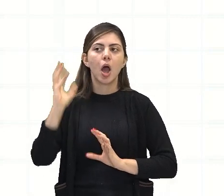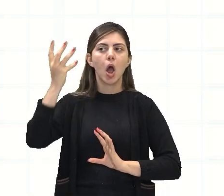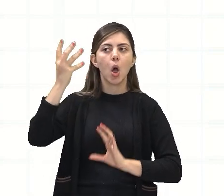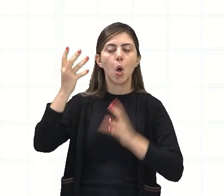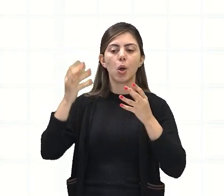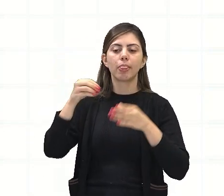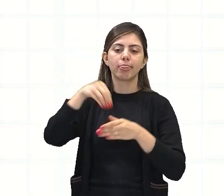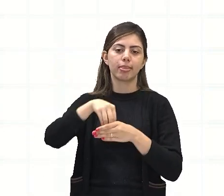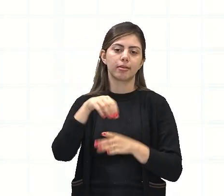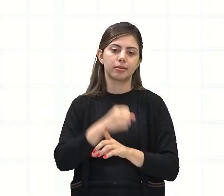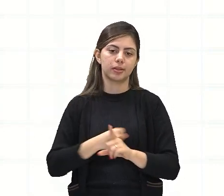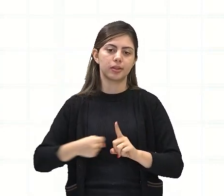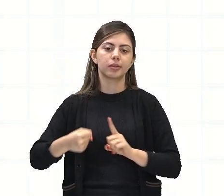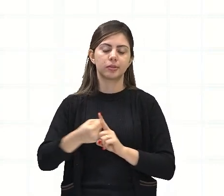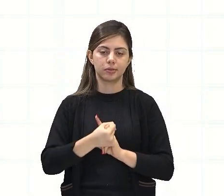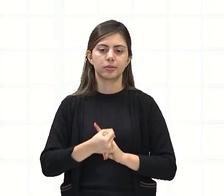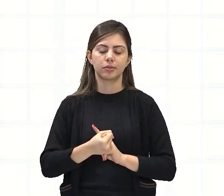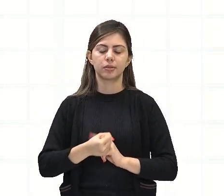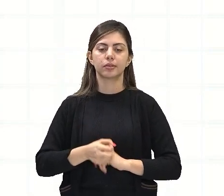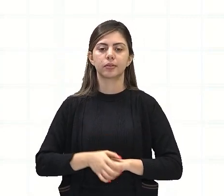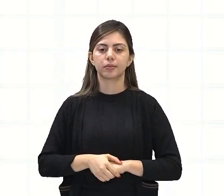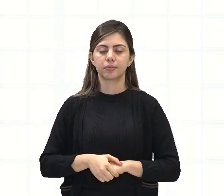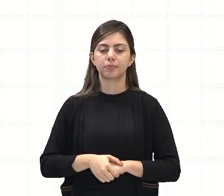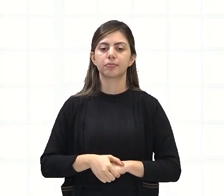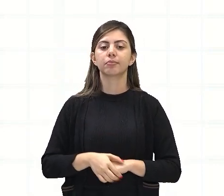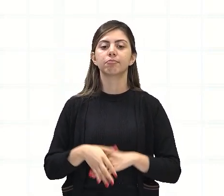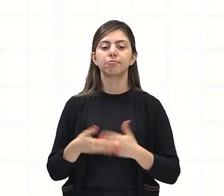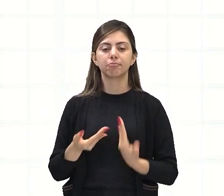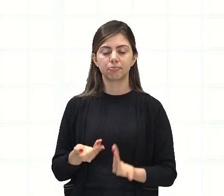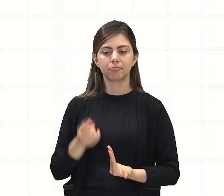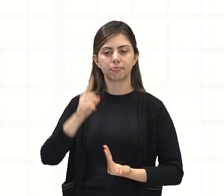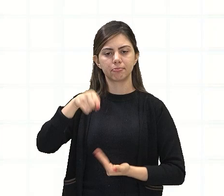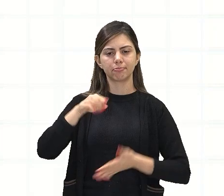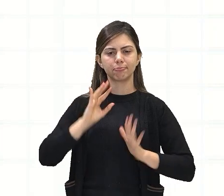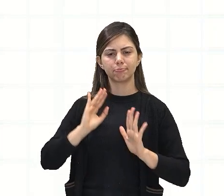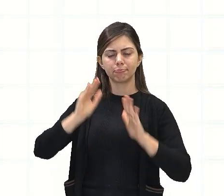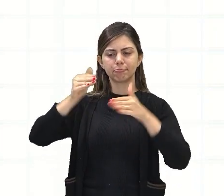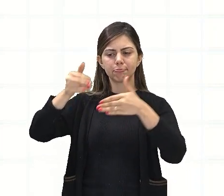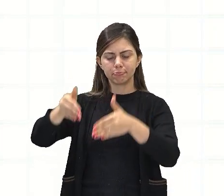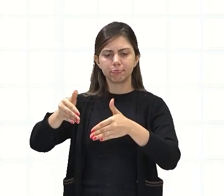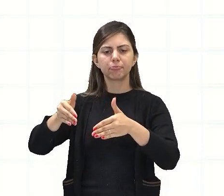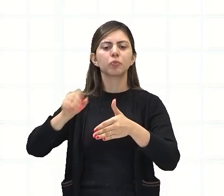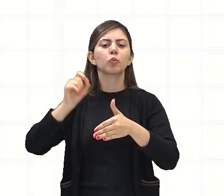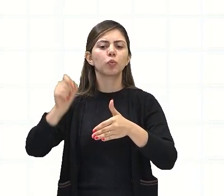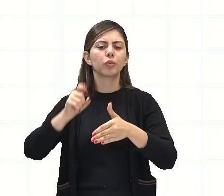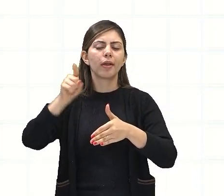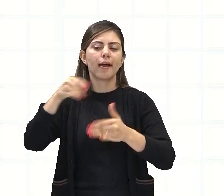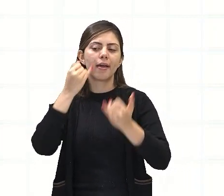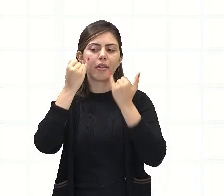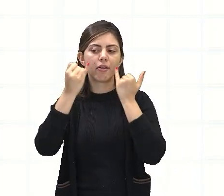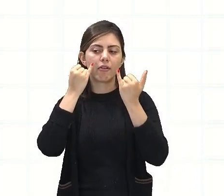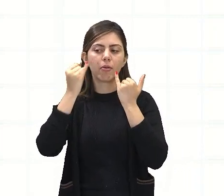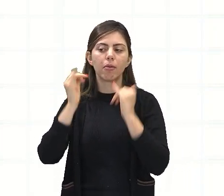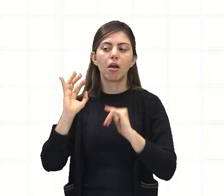notícia diz respeito exatamente a informar o leitor sobre